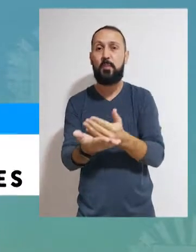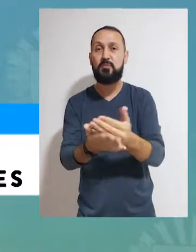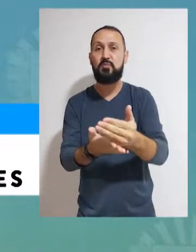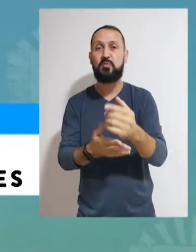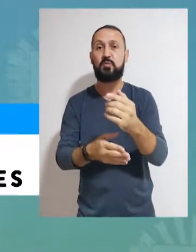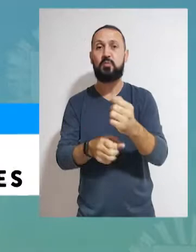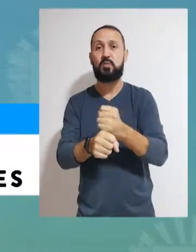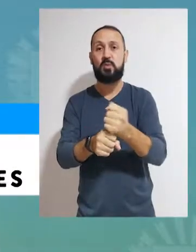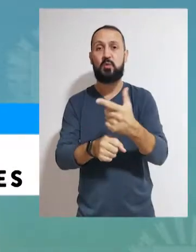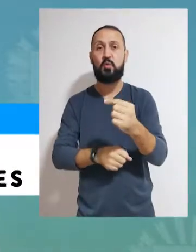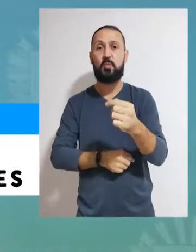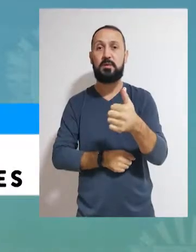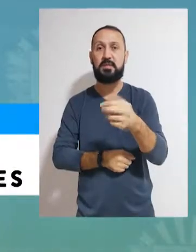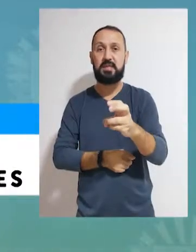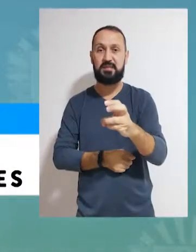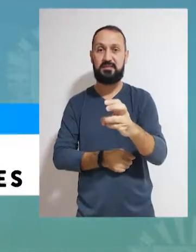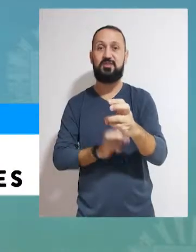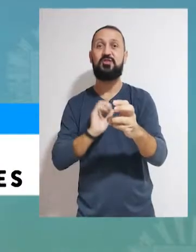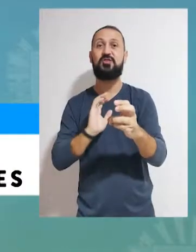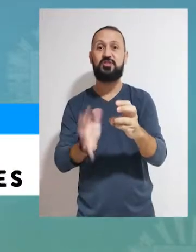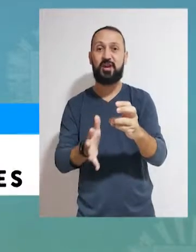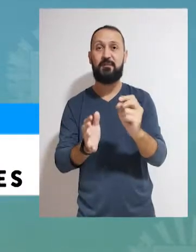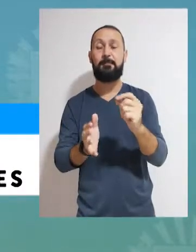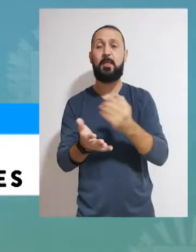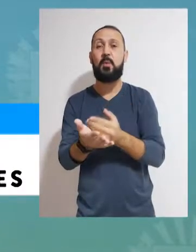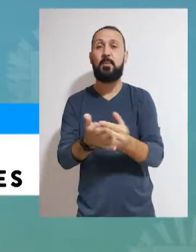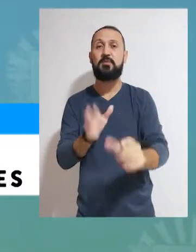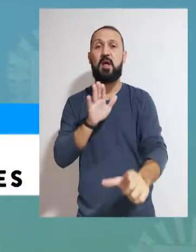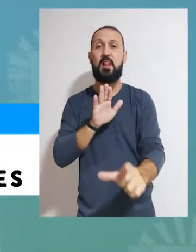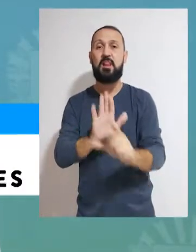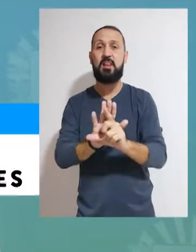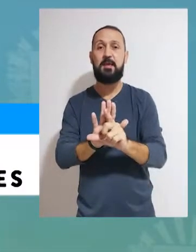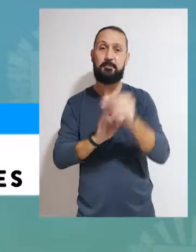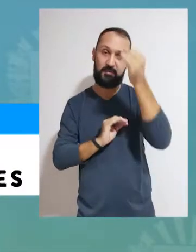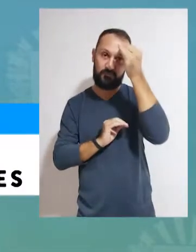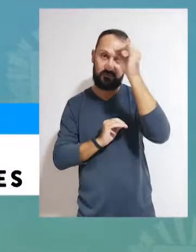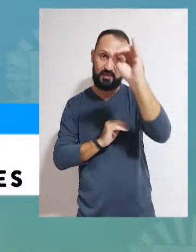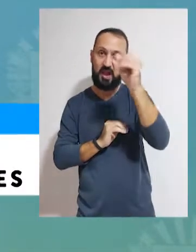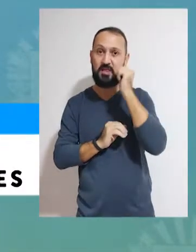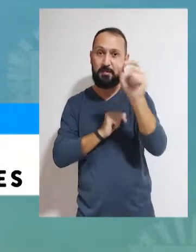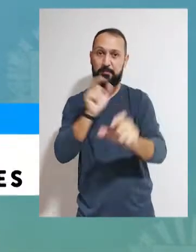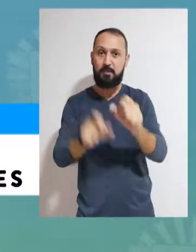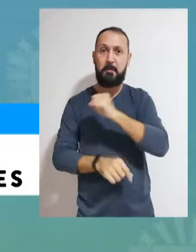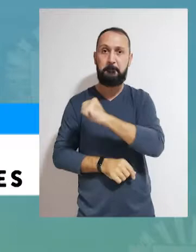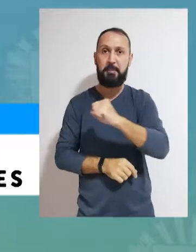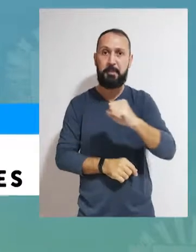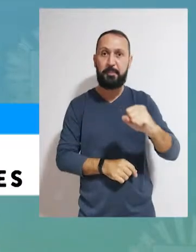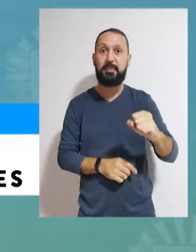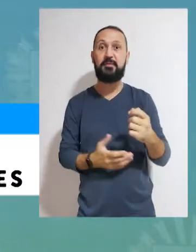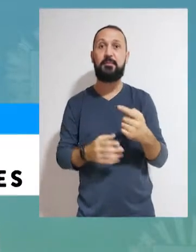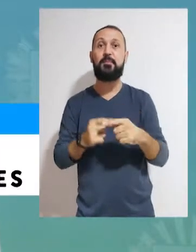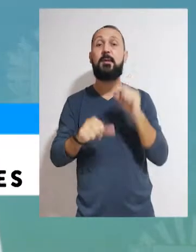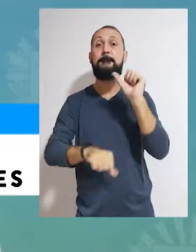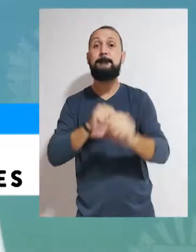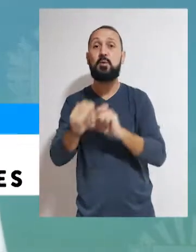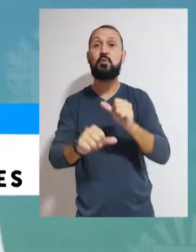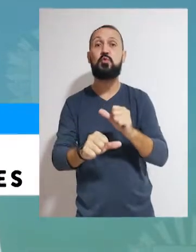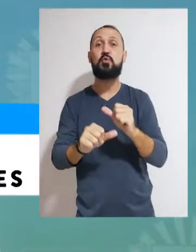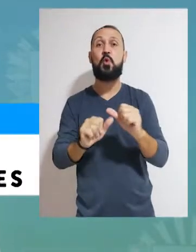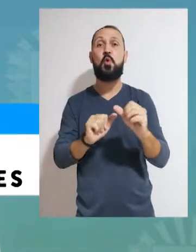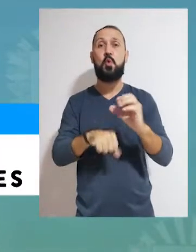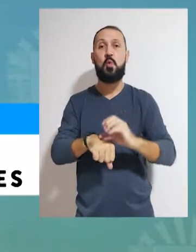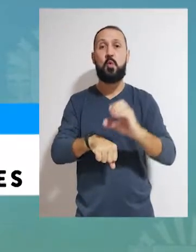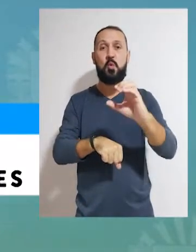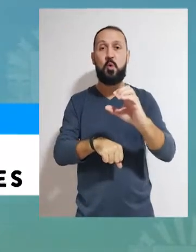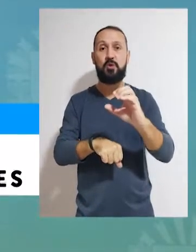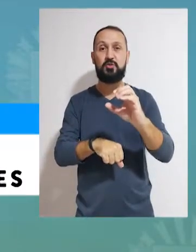desde 2015. E desde 2015 nós temos também a Lei do Feminicídio, que alterou o Código Penal para